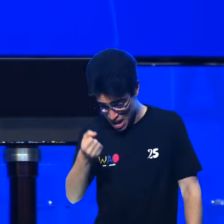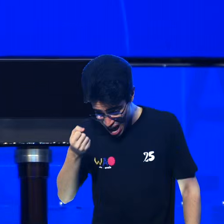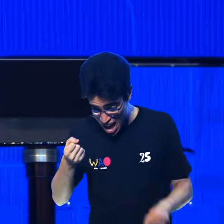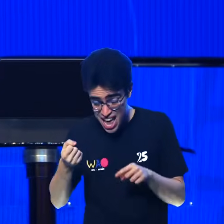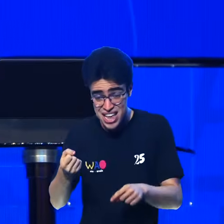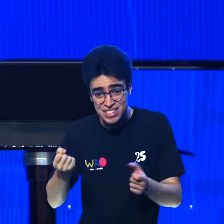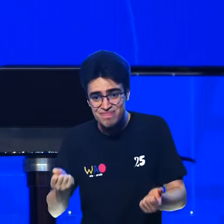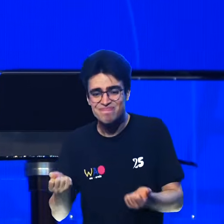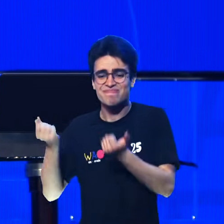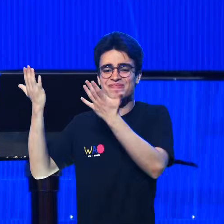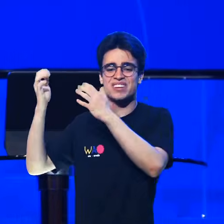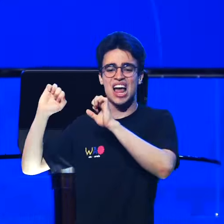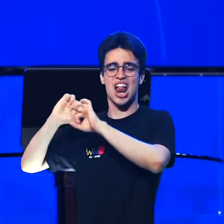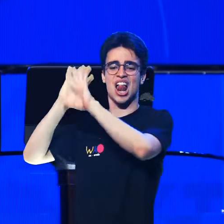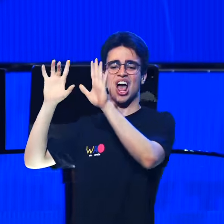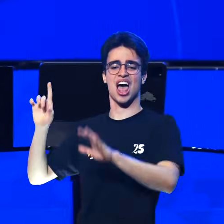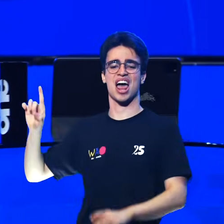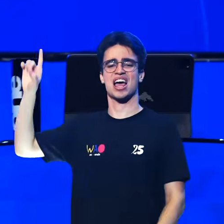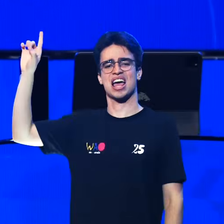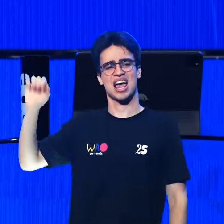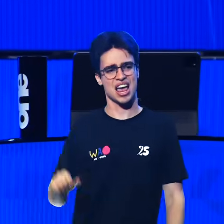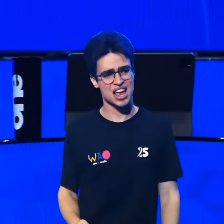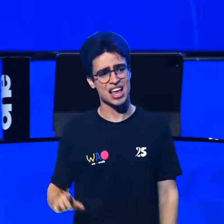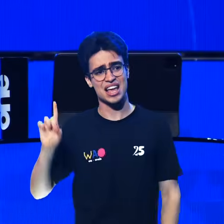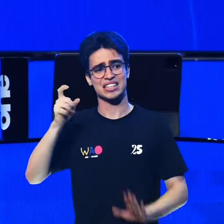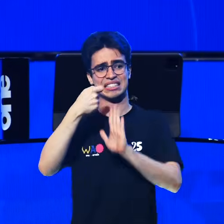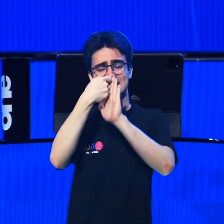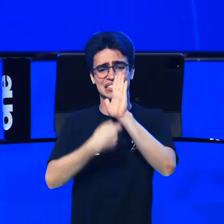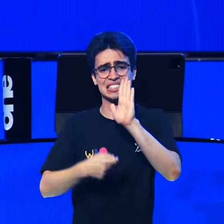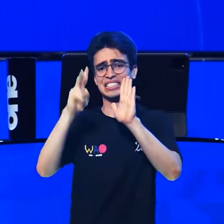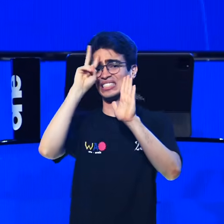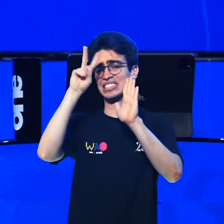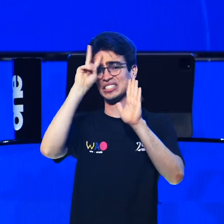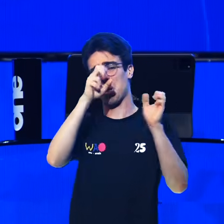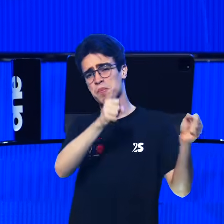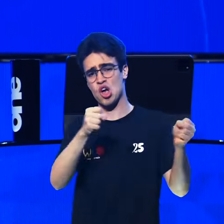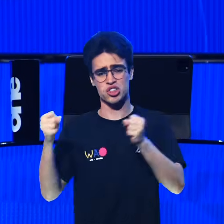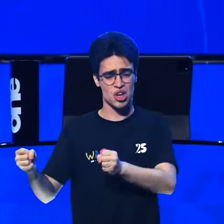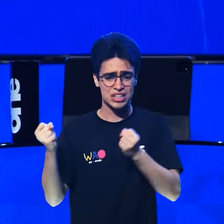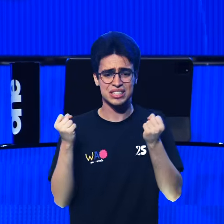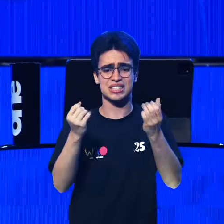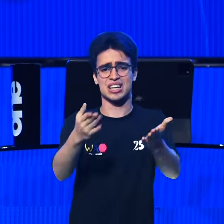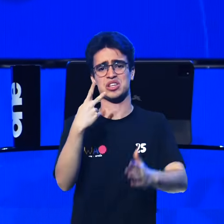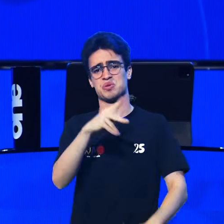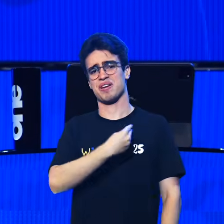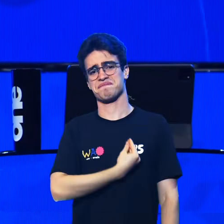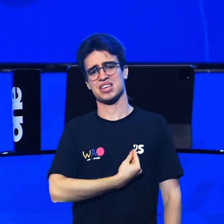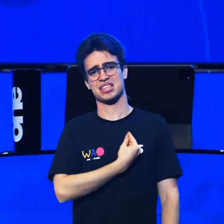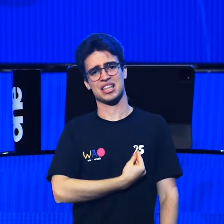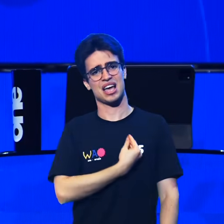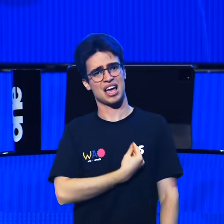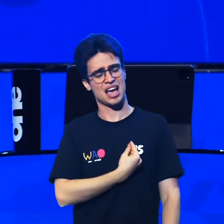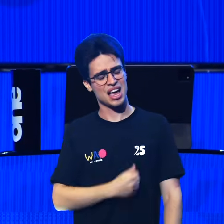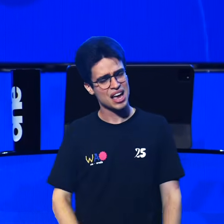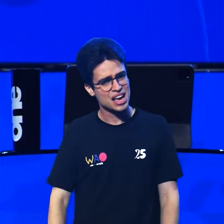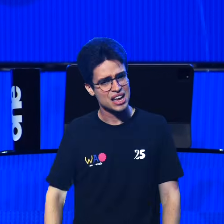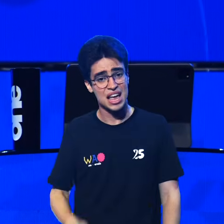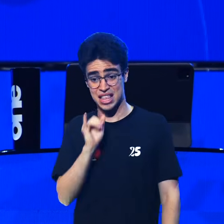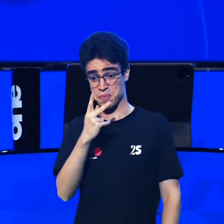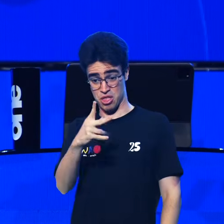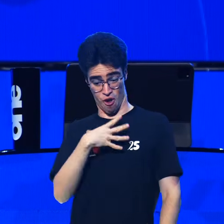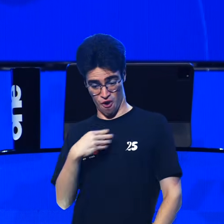dEle, e Ele está escrevendo uma história poderosa na sua vida. Se teu filho